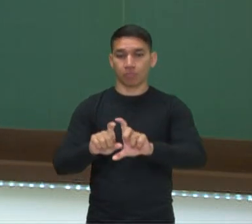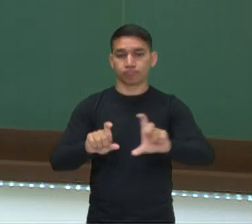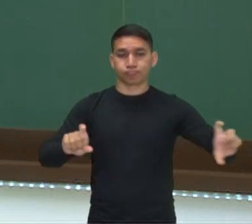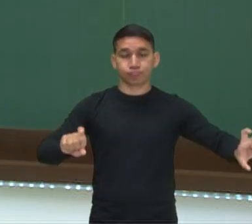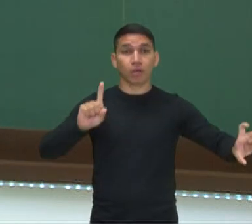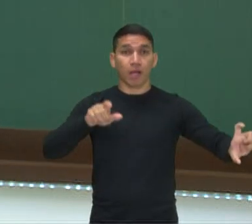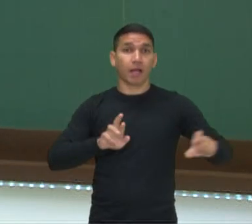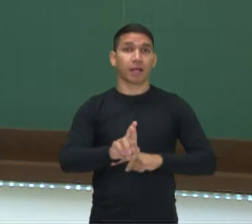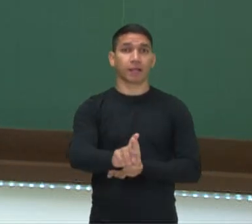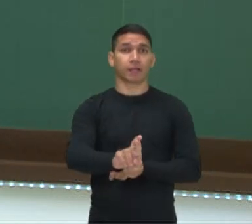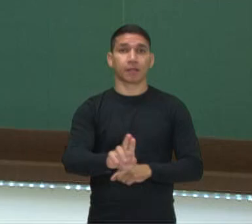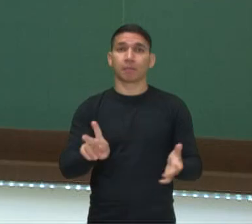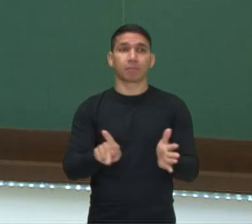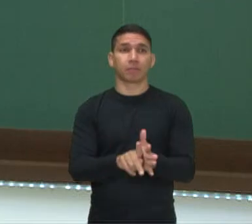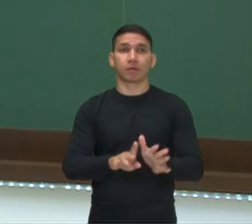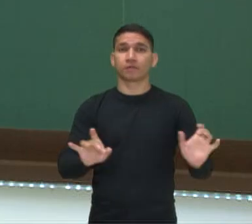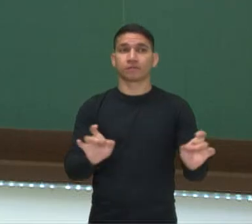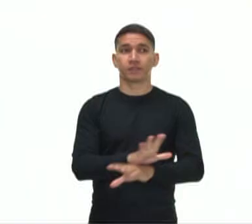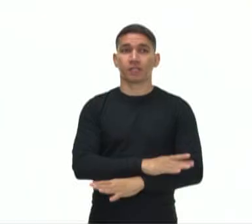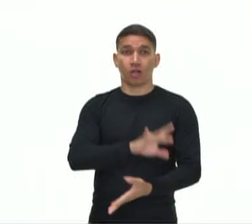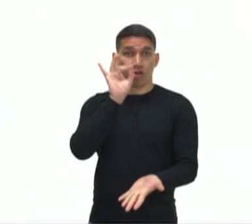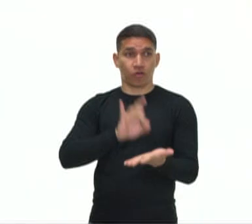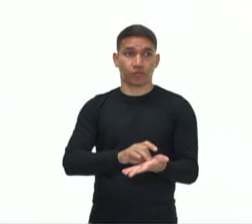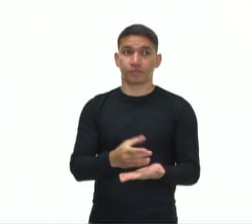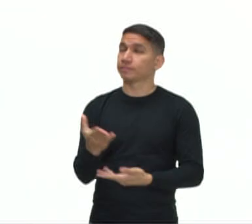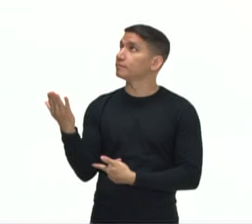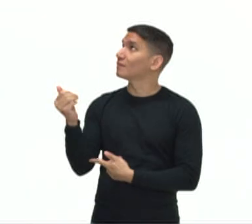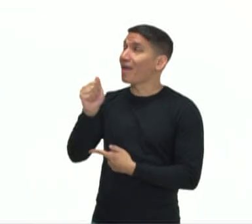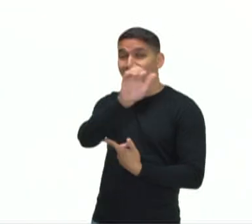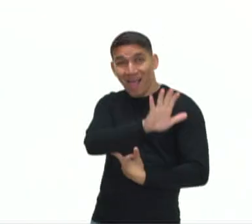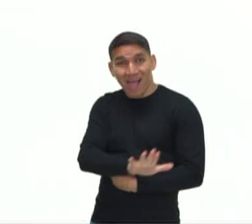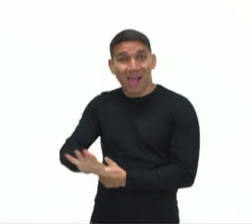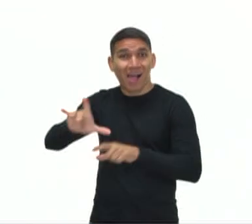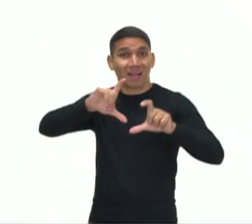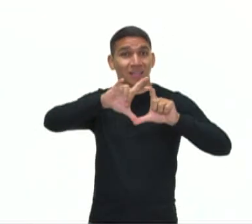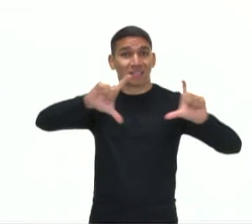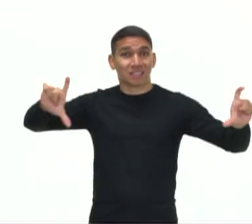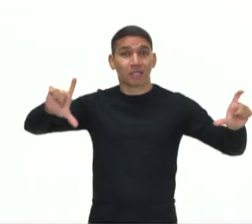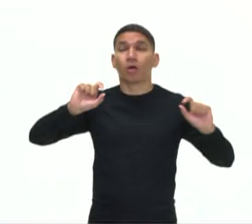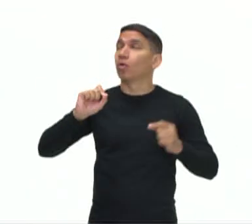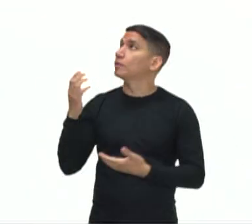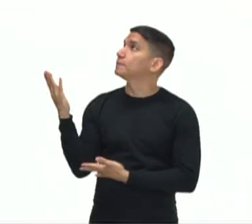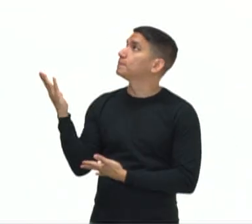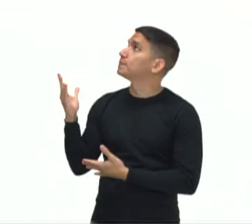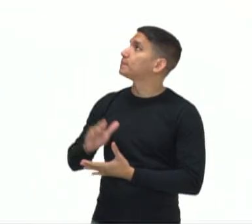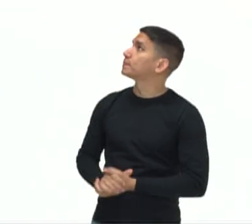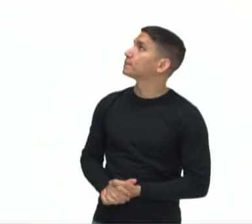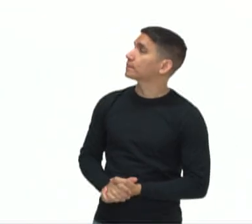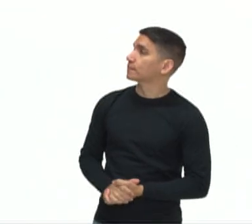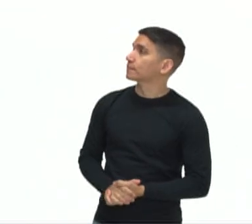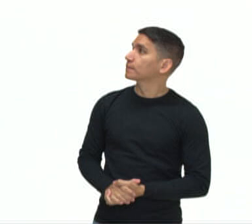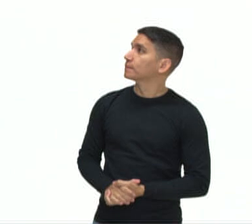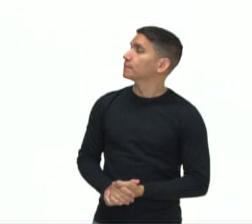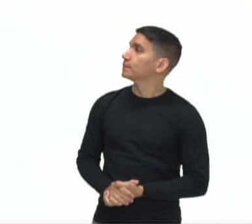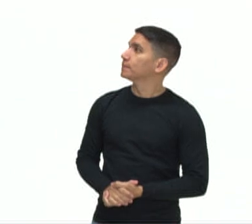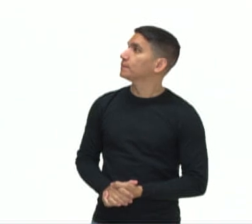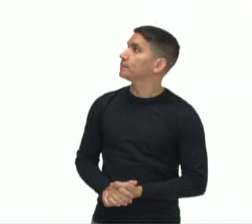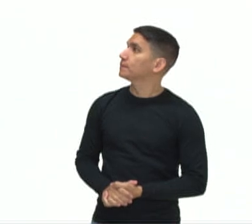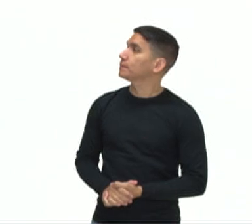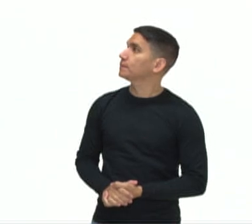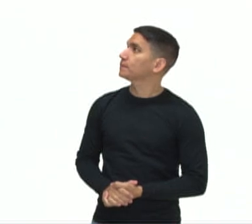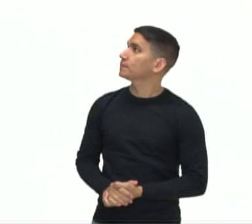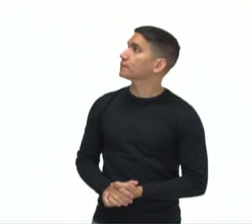e formaliza aqui na resposta oficial que a área desse retângulo é 3AB mais